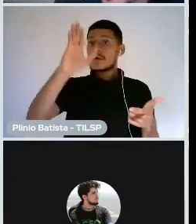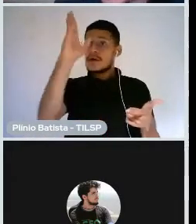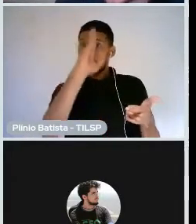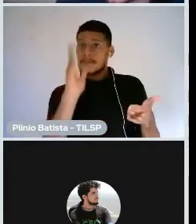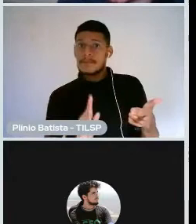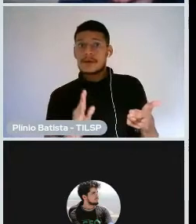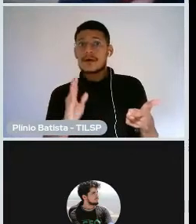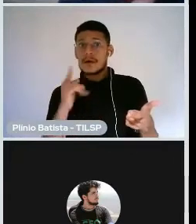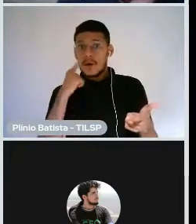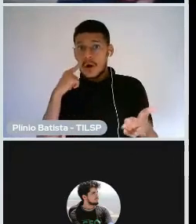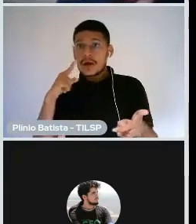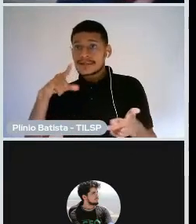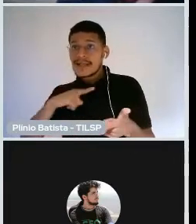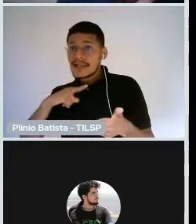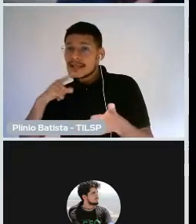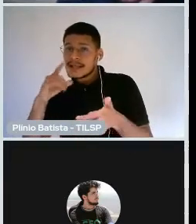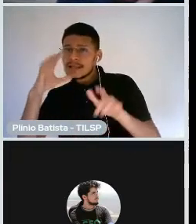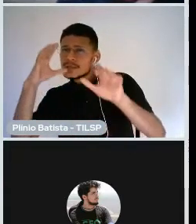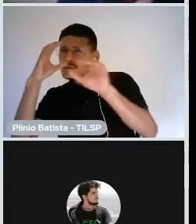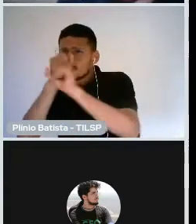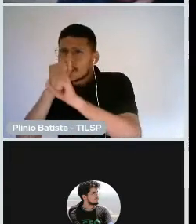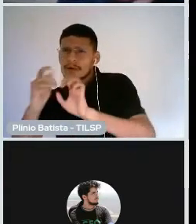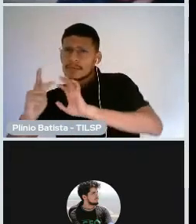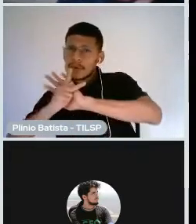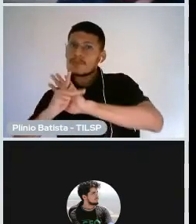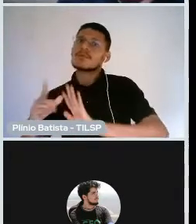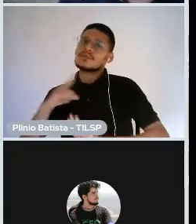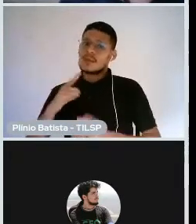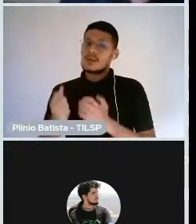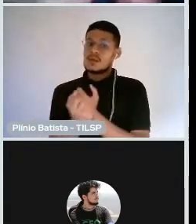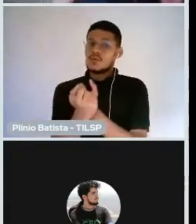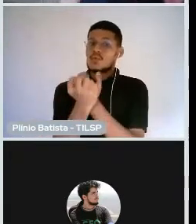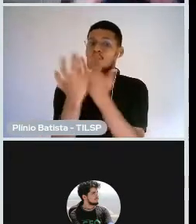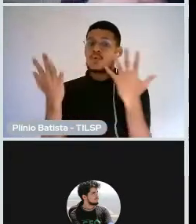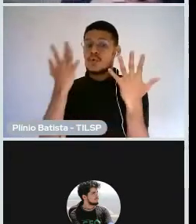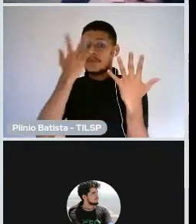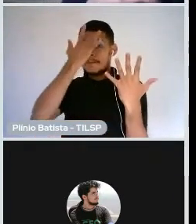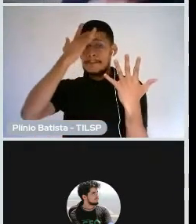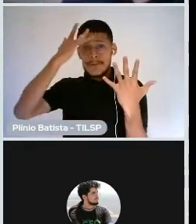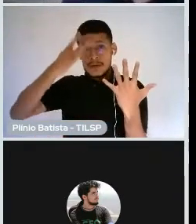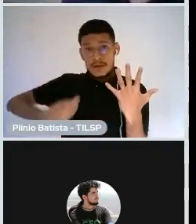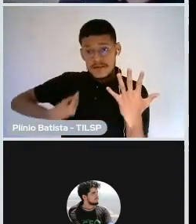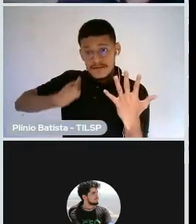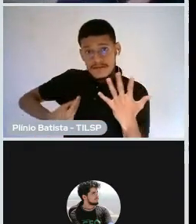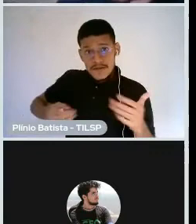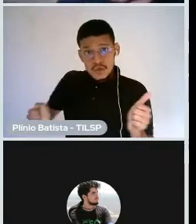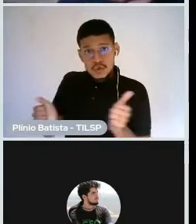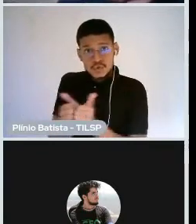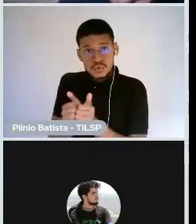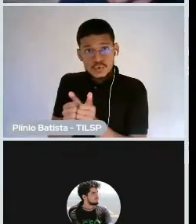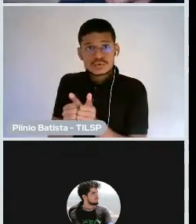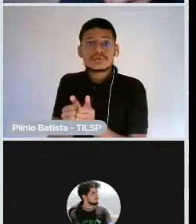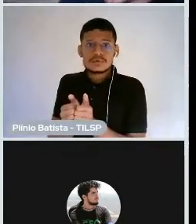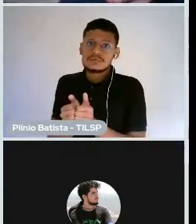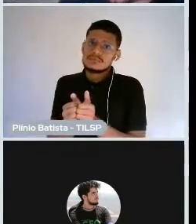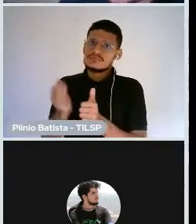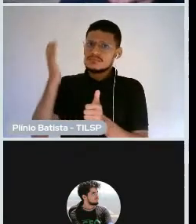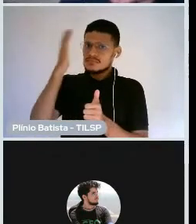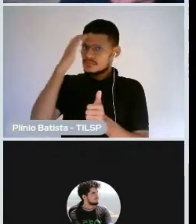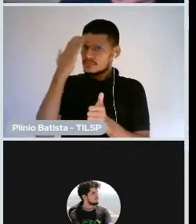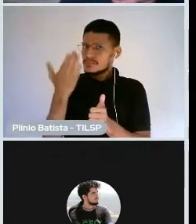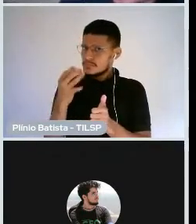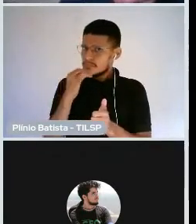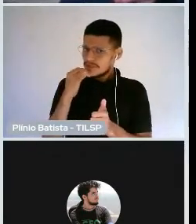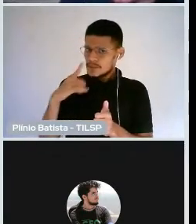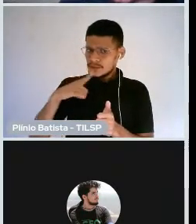mais escuras, a gente tem uma quantidade maior de número de pessoas juntas, né? E aí, como a gente pode